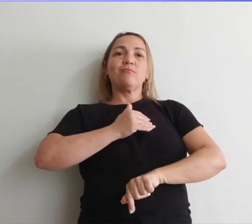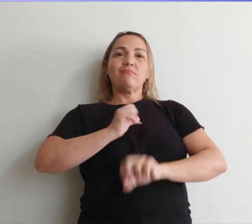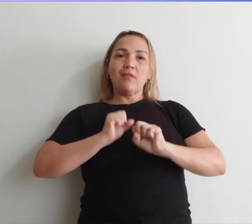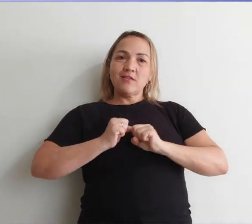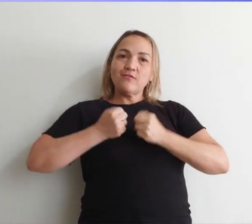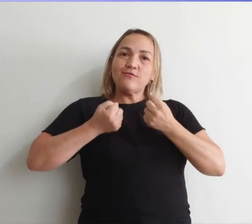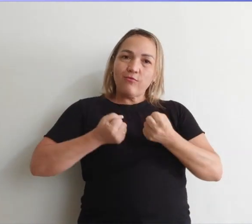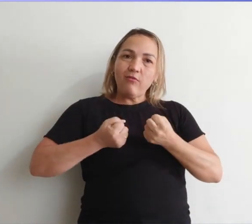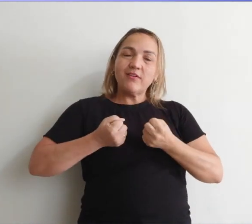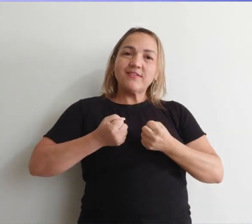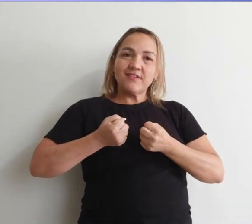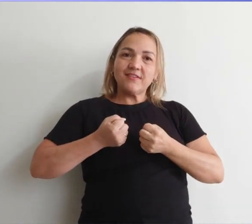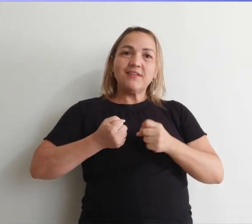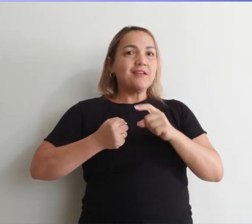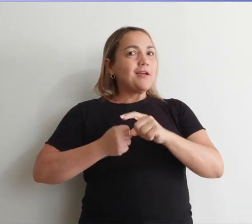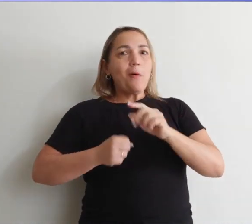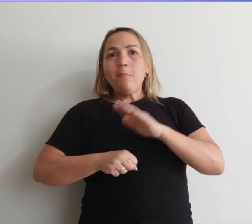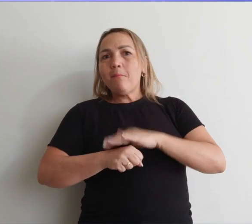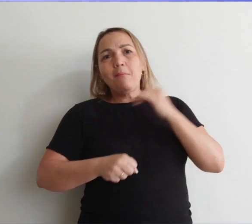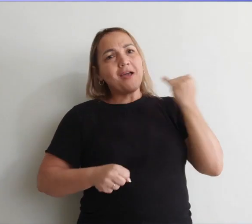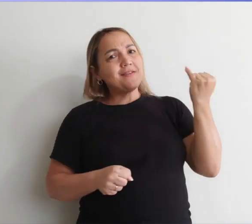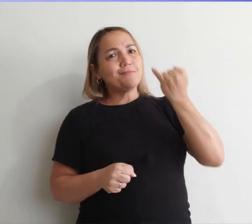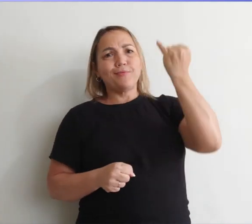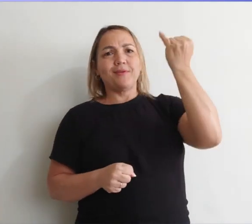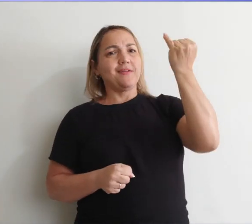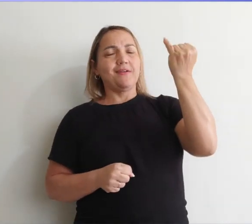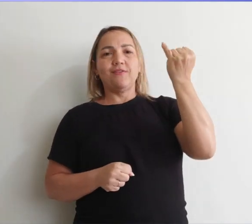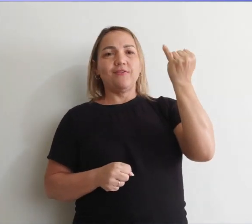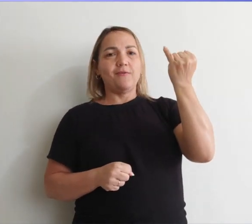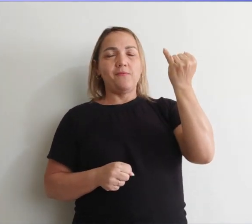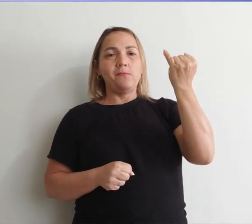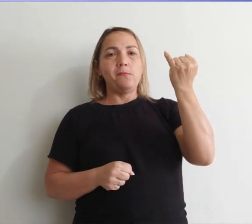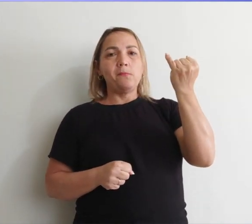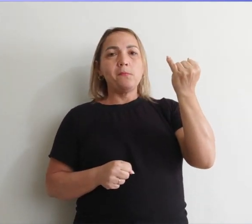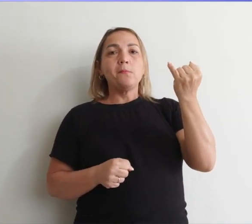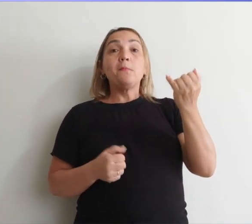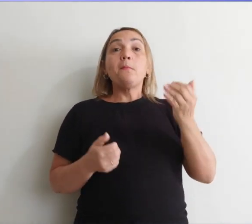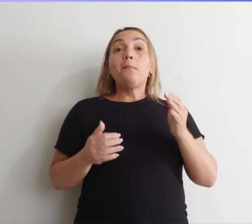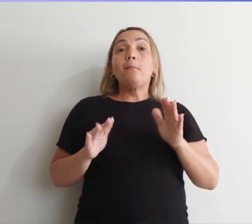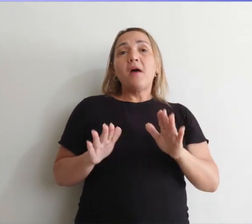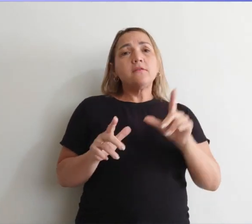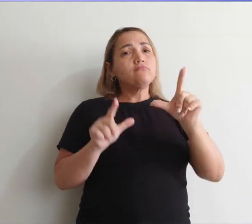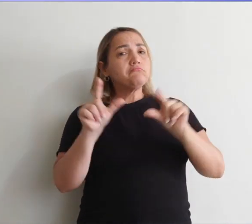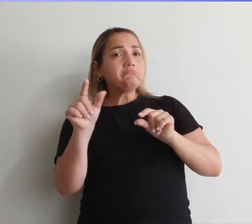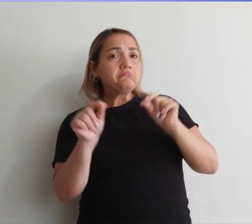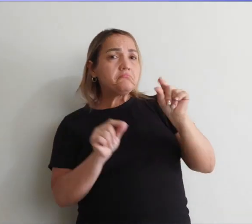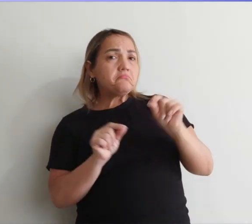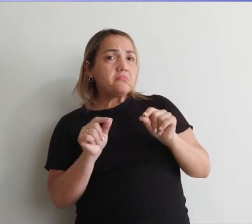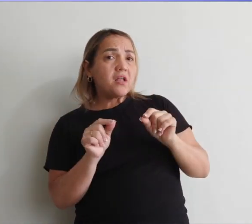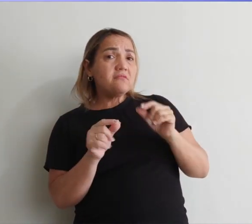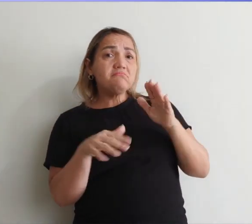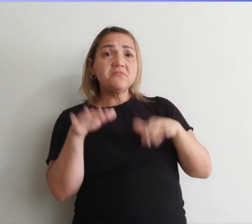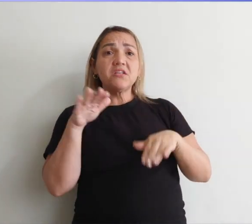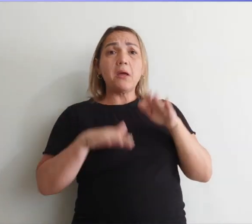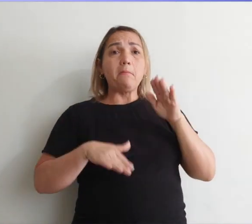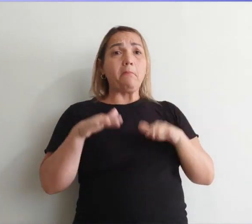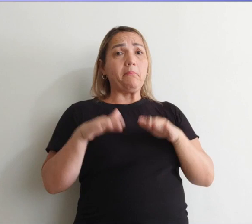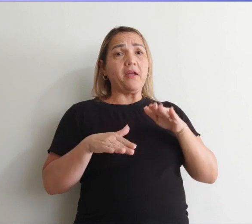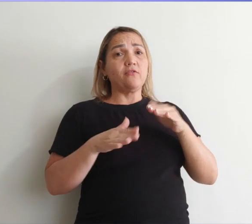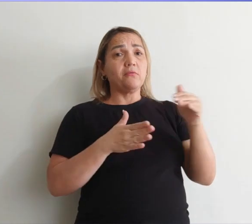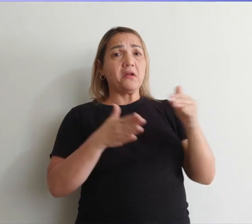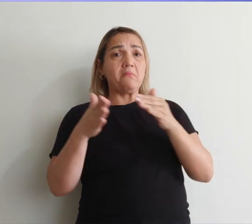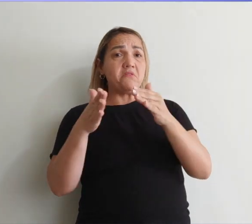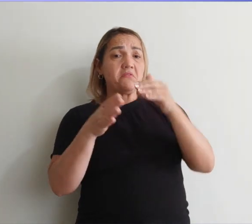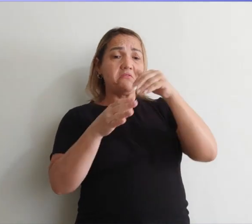naquilo. Esse, para mim, é o mais importante. Agora, o que ele escolher vai depender muito